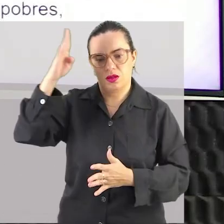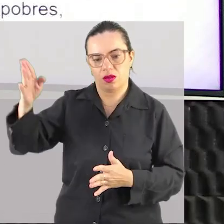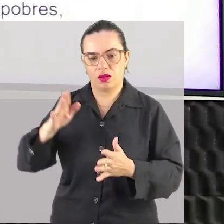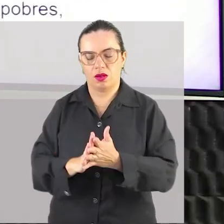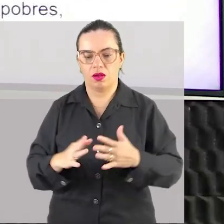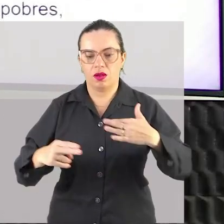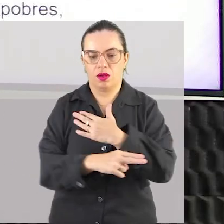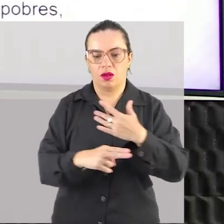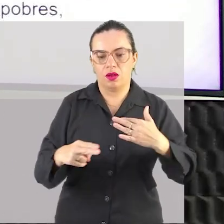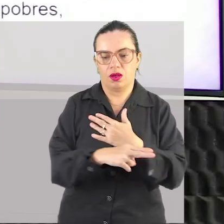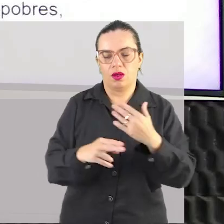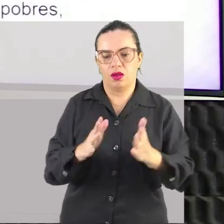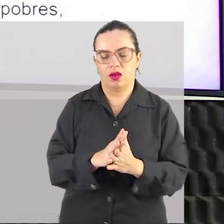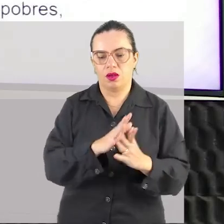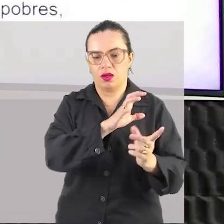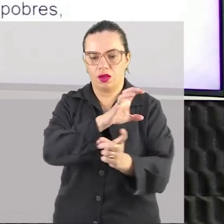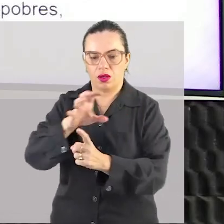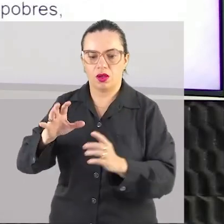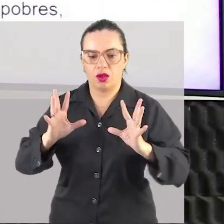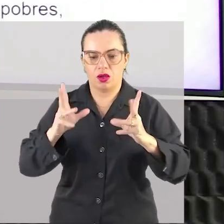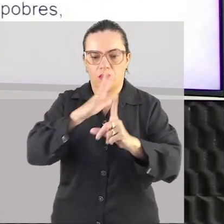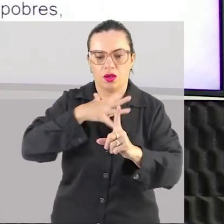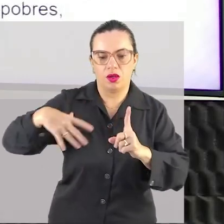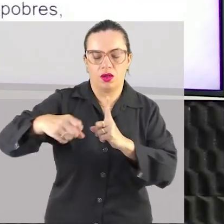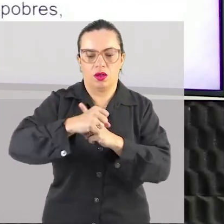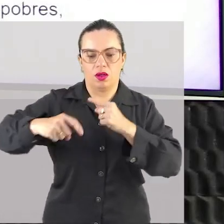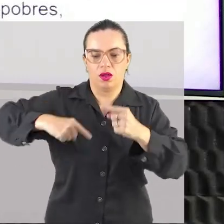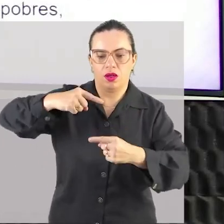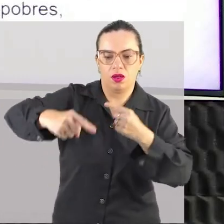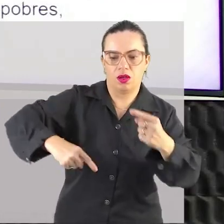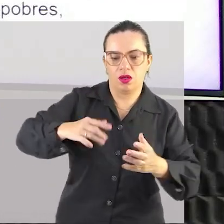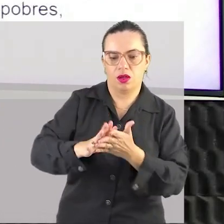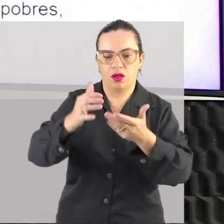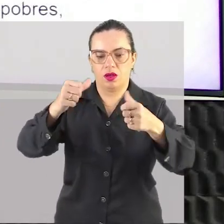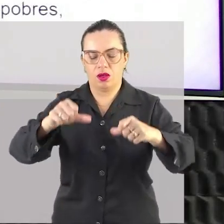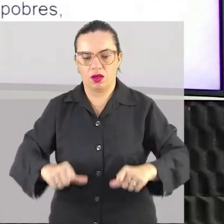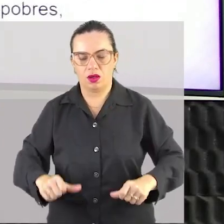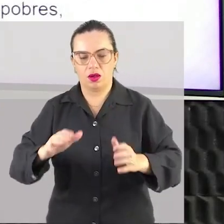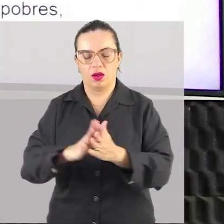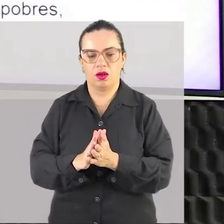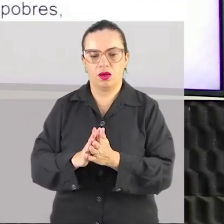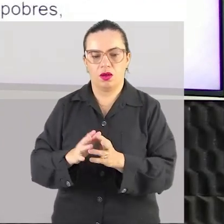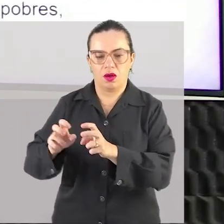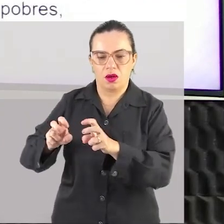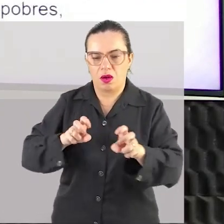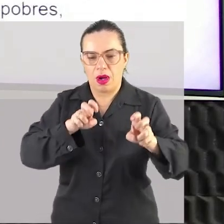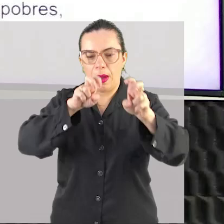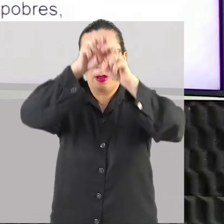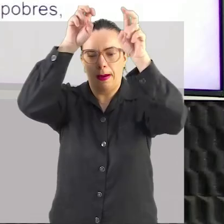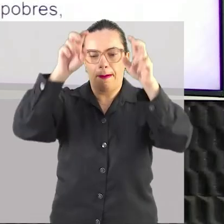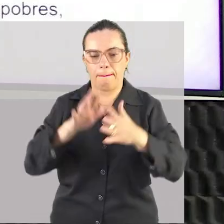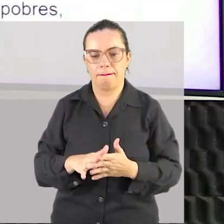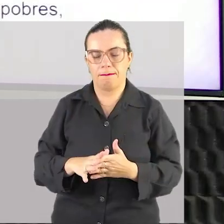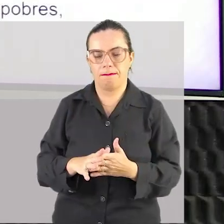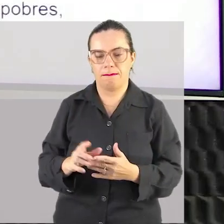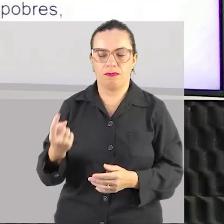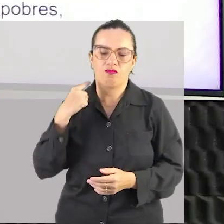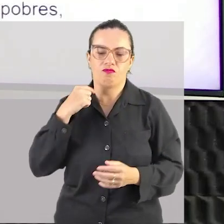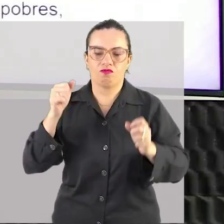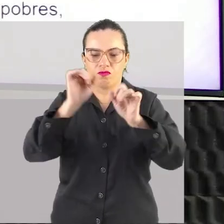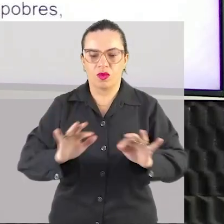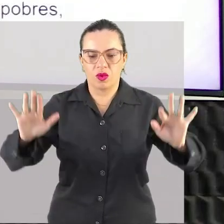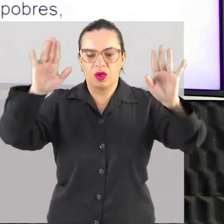sociedade pela geração de externalidades negativas como acidentes poluição congestionamentos